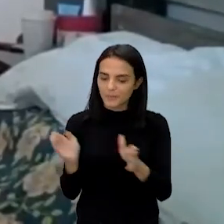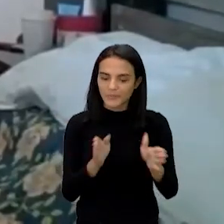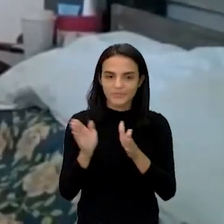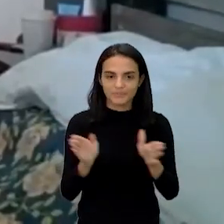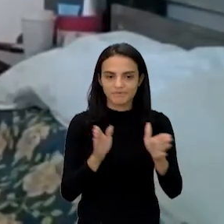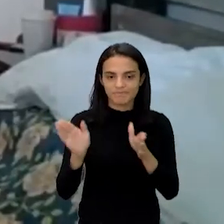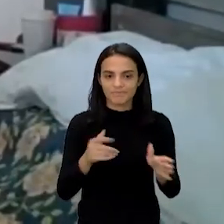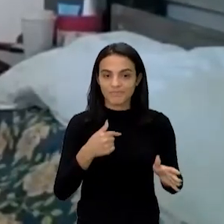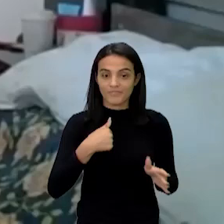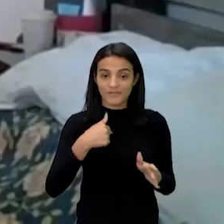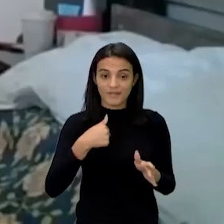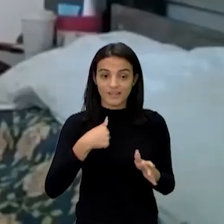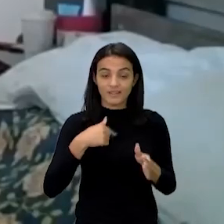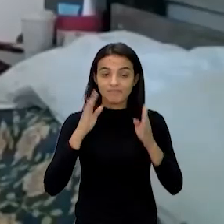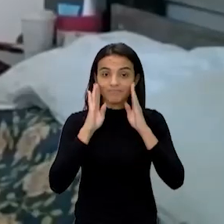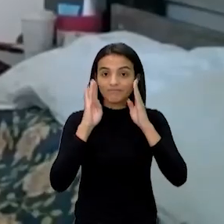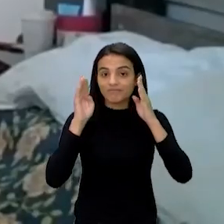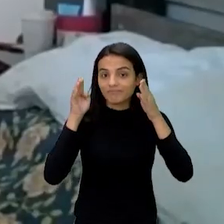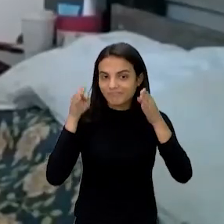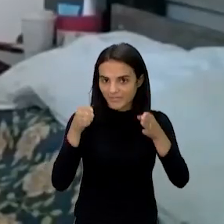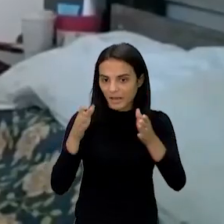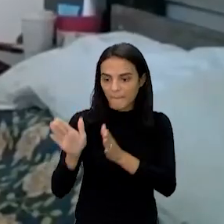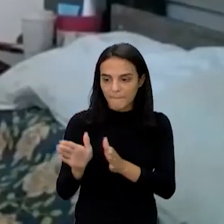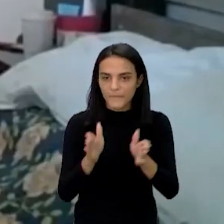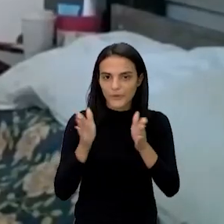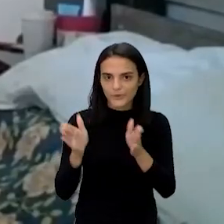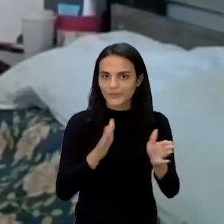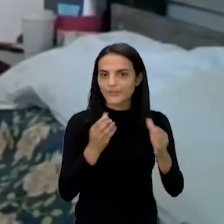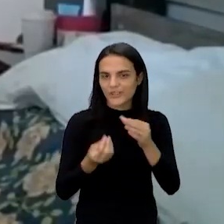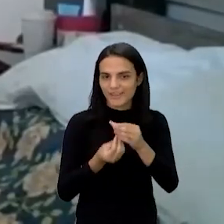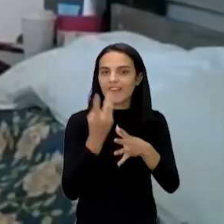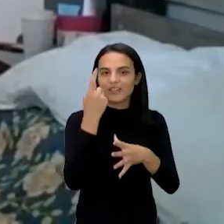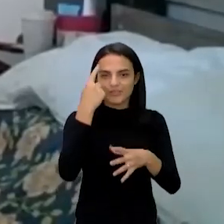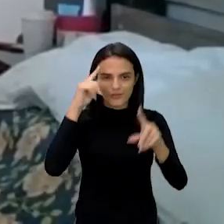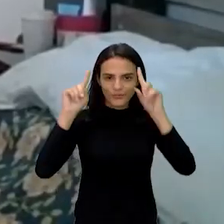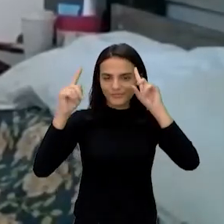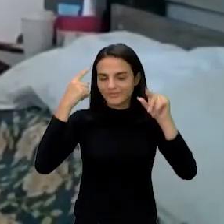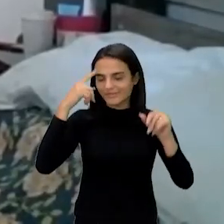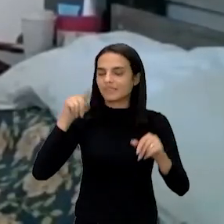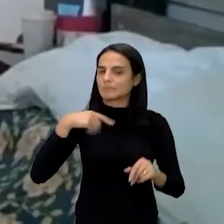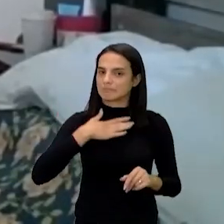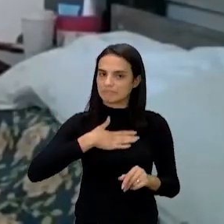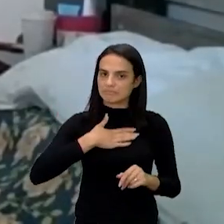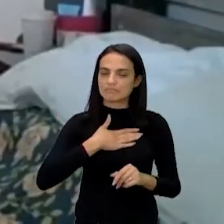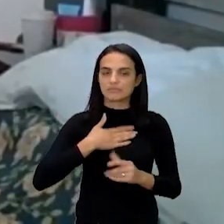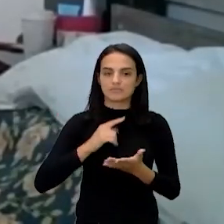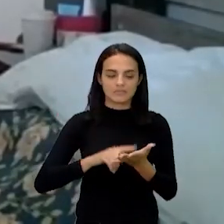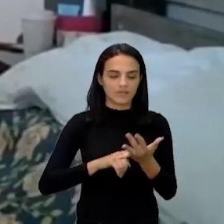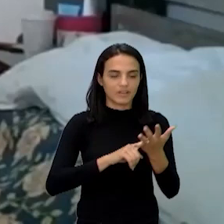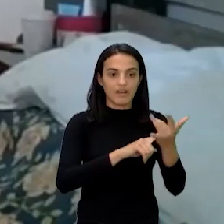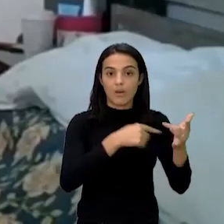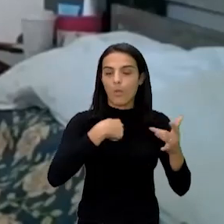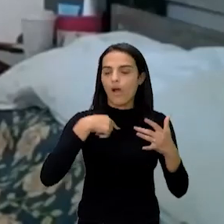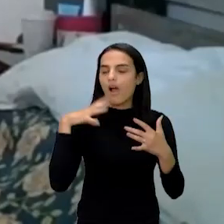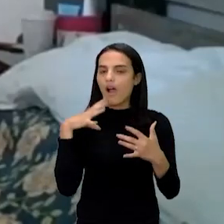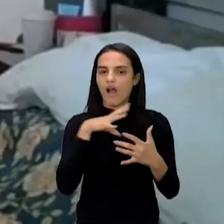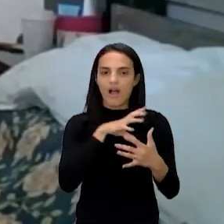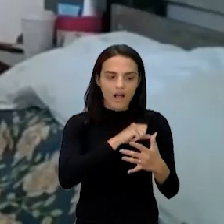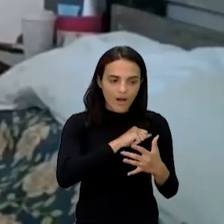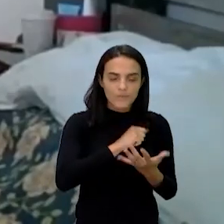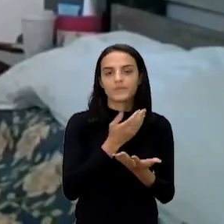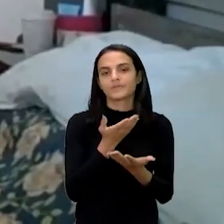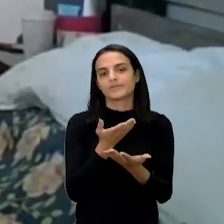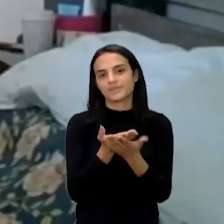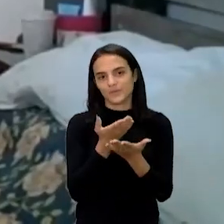sou superdotado do tipo produtivo criativo, também intelectual. Eu amo estudar, mas amo